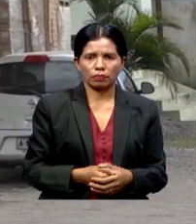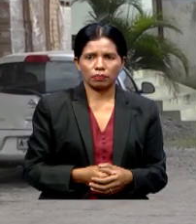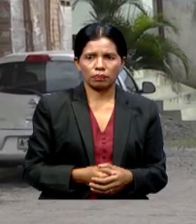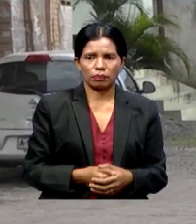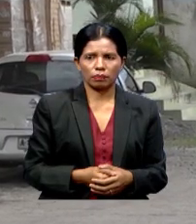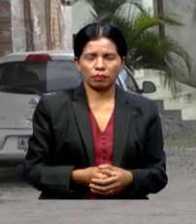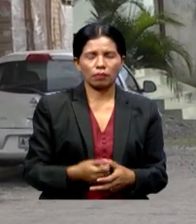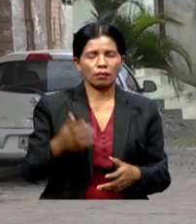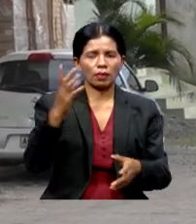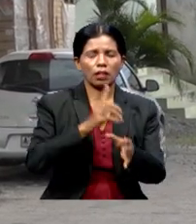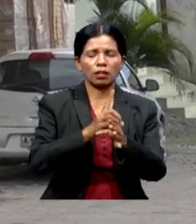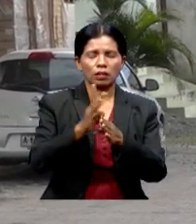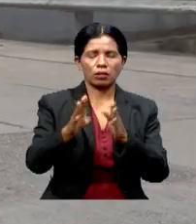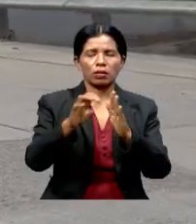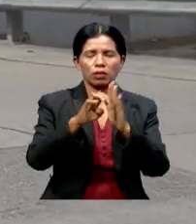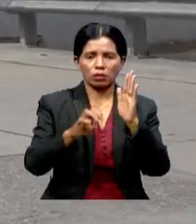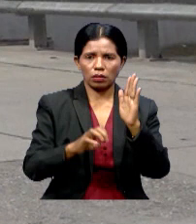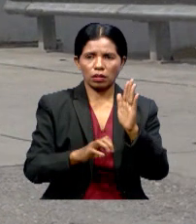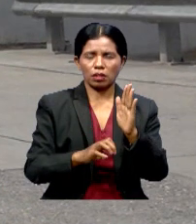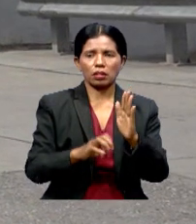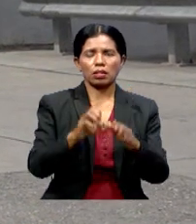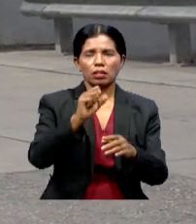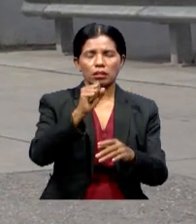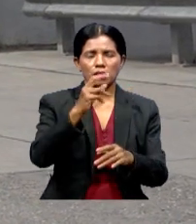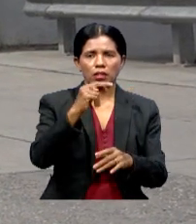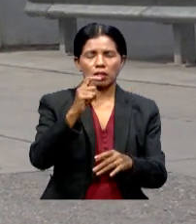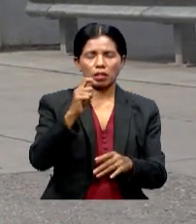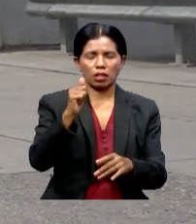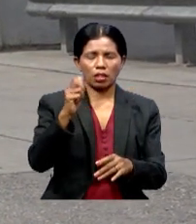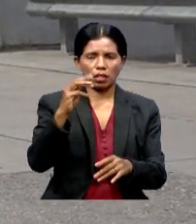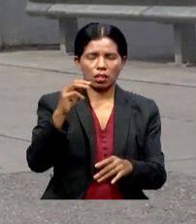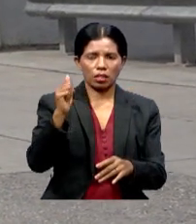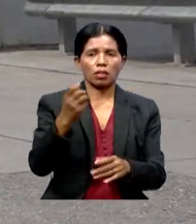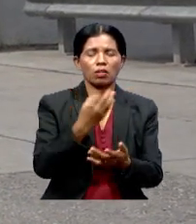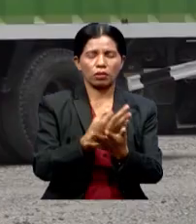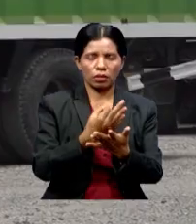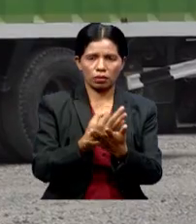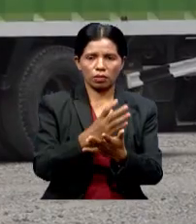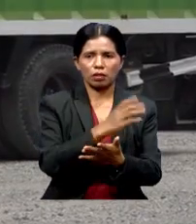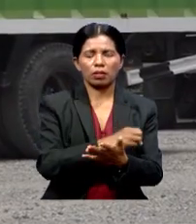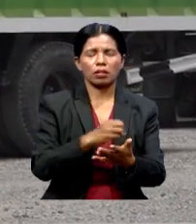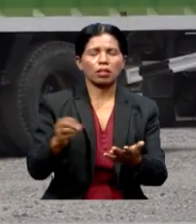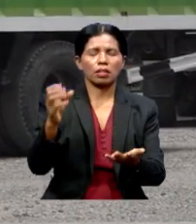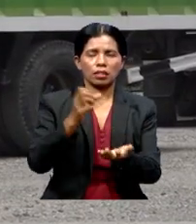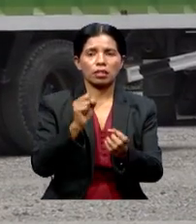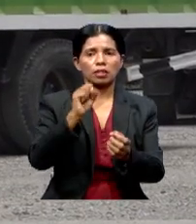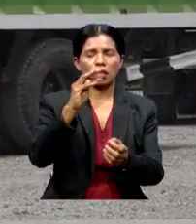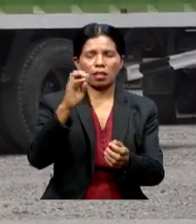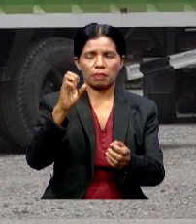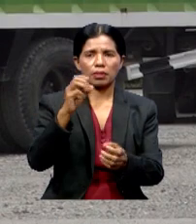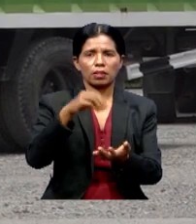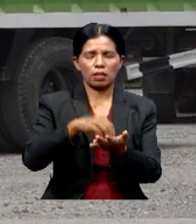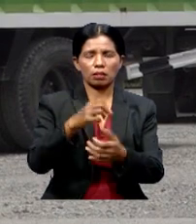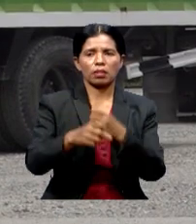Antes, né, diretor executivo SAMES, Santana Martins Hatete, orçamento nebe SAMES propõe batina rejunrua